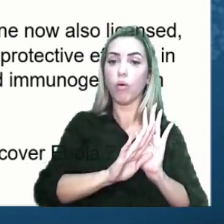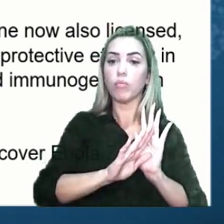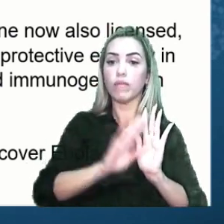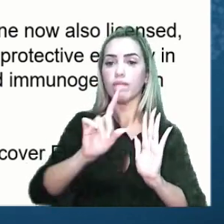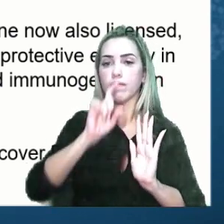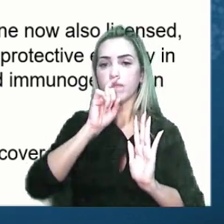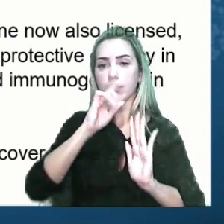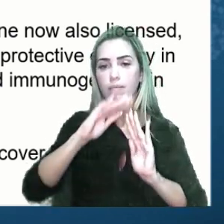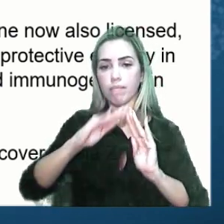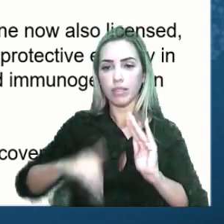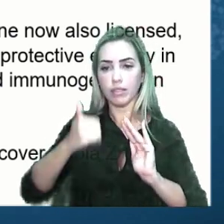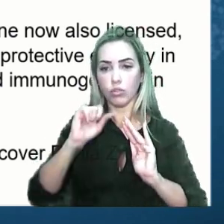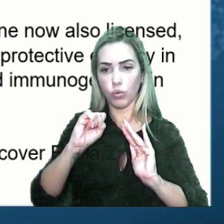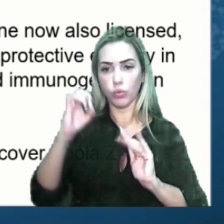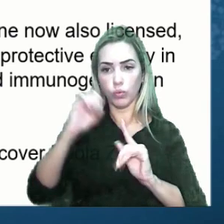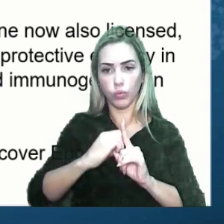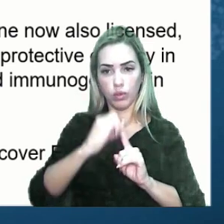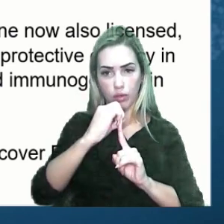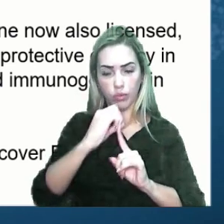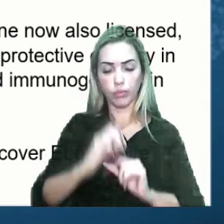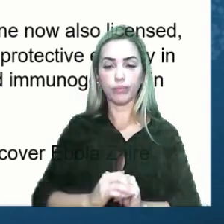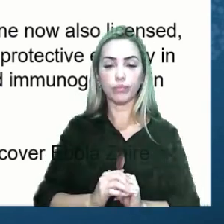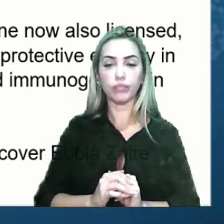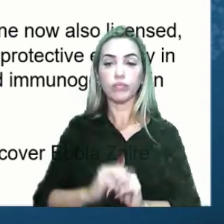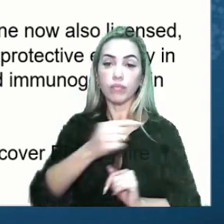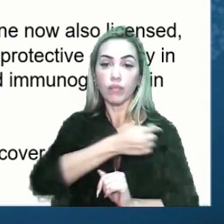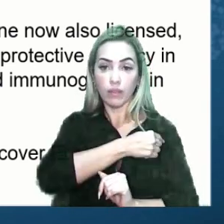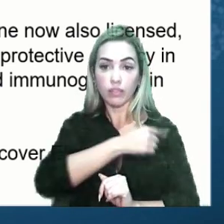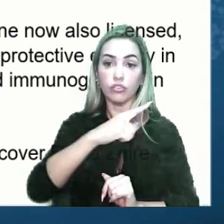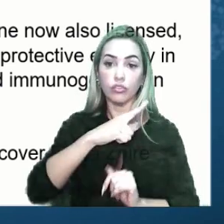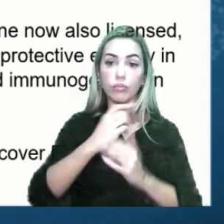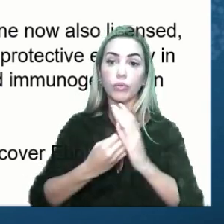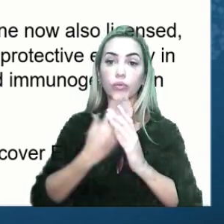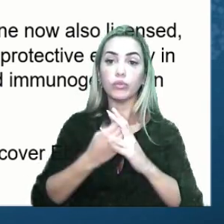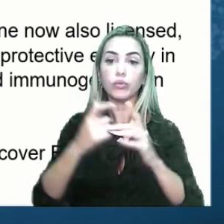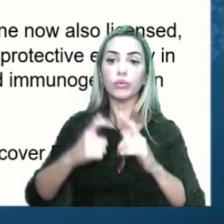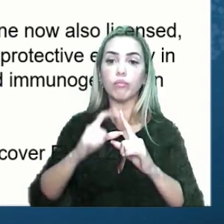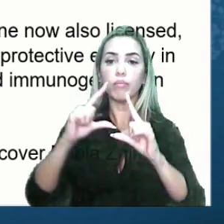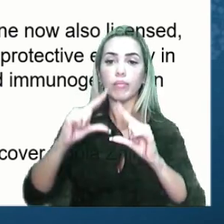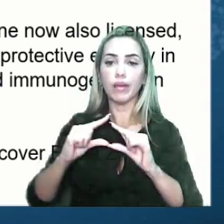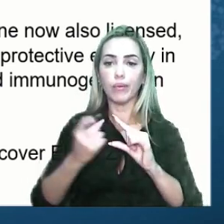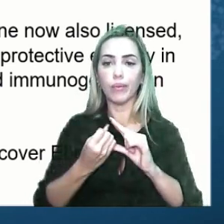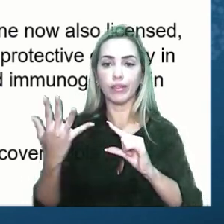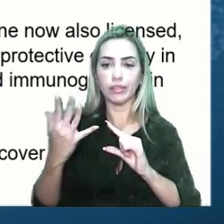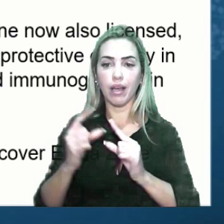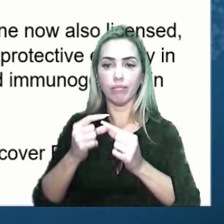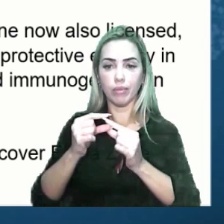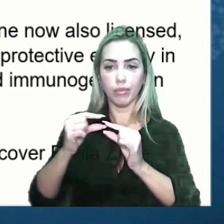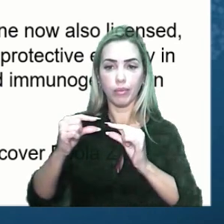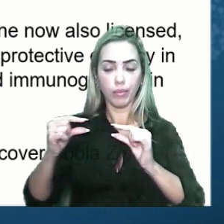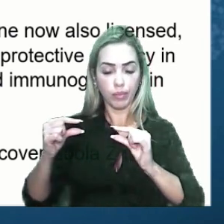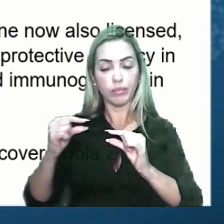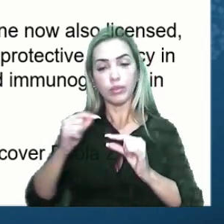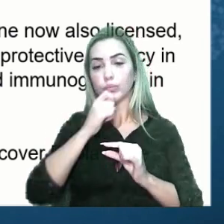frio, de menos 18 graus, e as vacinas eram produzidas em escalas menores e em frascos menores, e